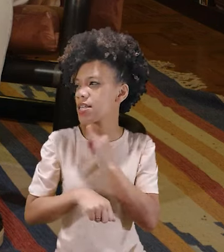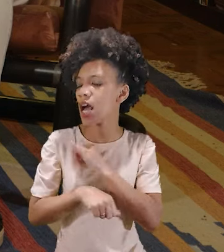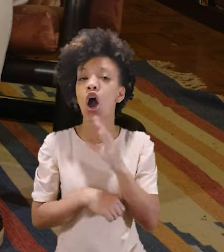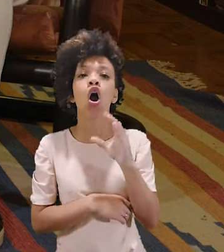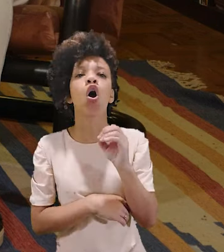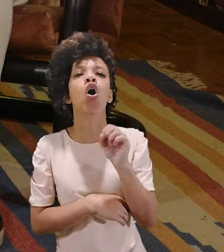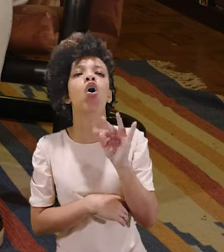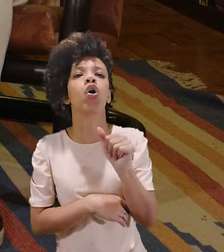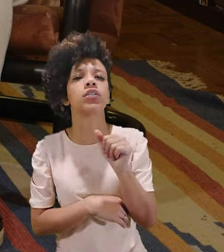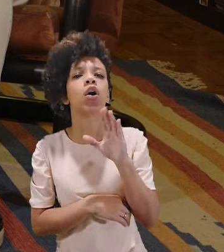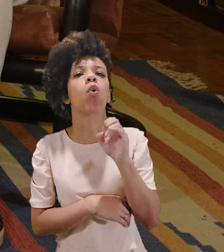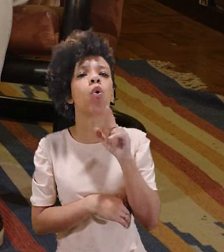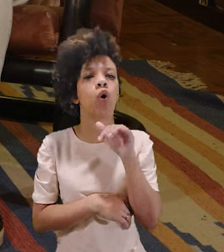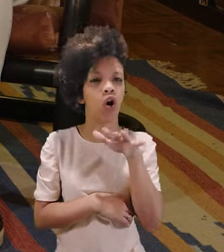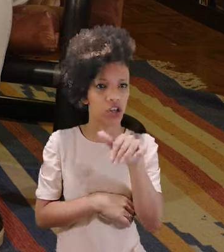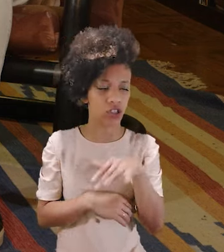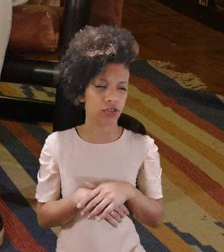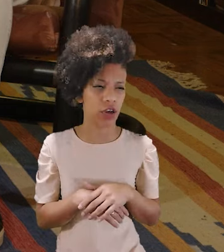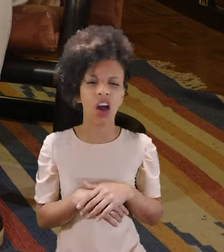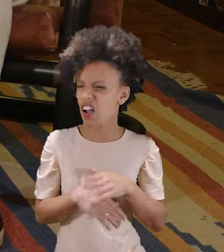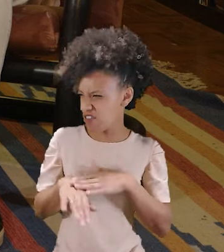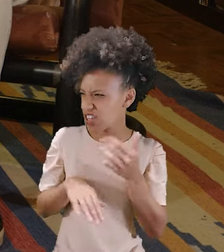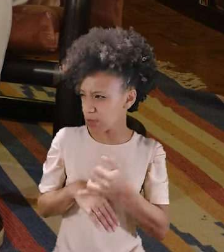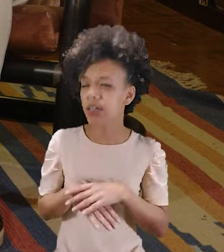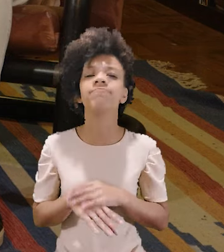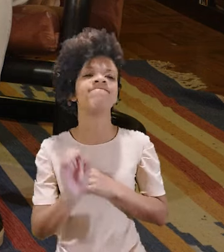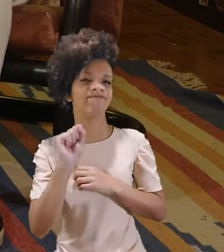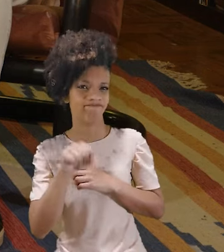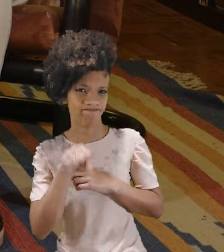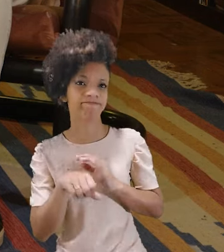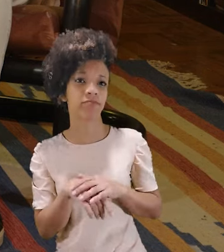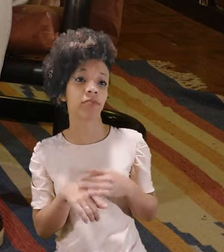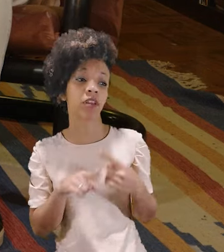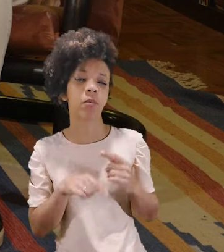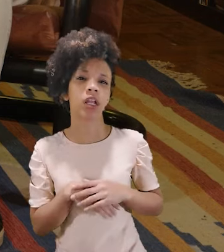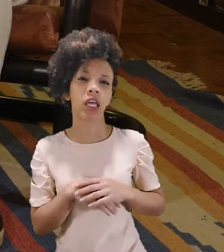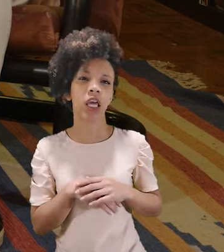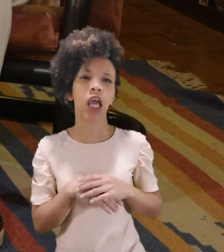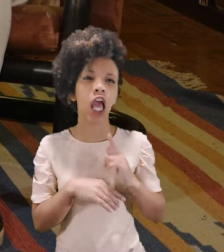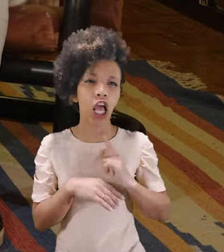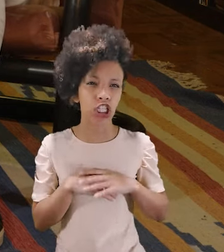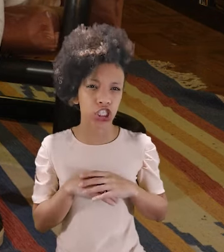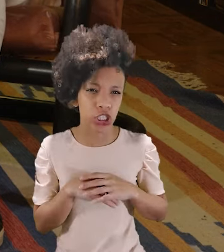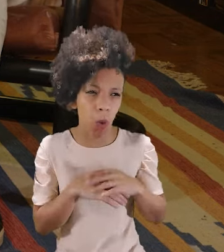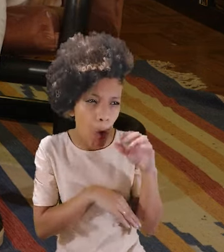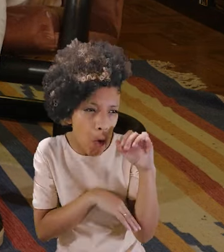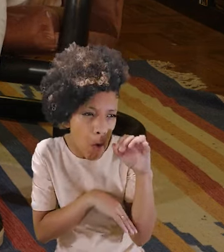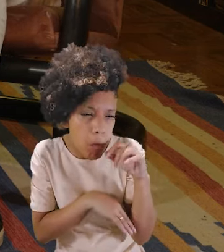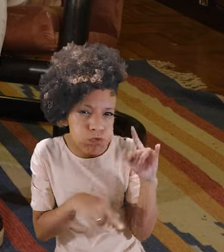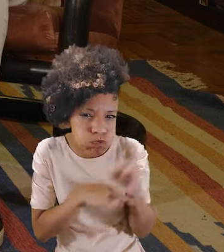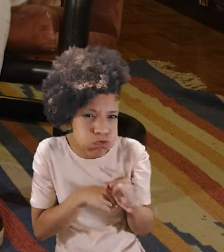Concórdia Esse foi cagada do piloto a cagada foi cada um porque ele tava com uma amante não foi negócio assim não